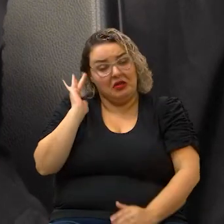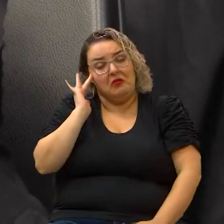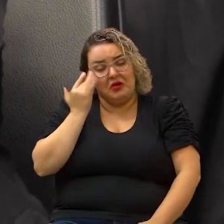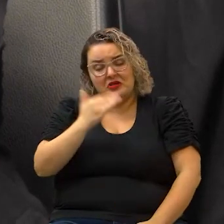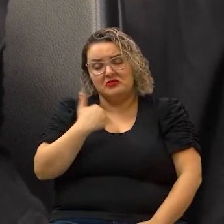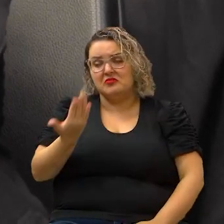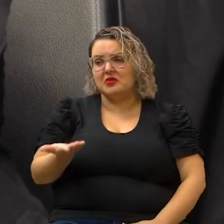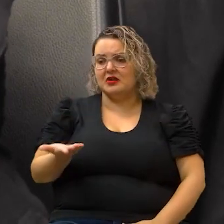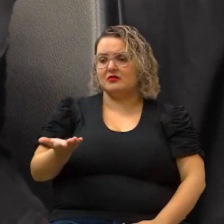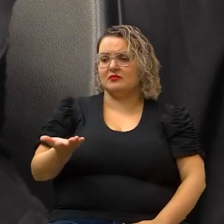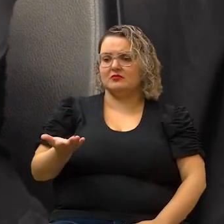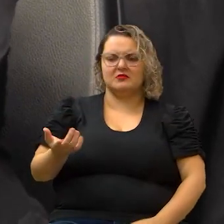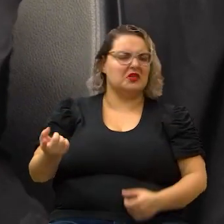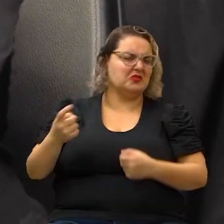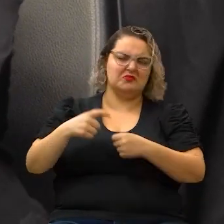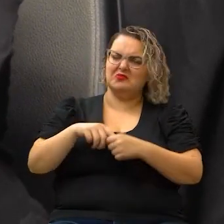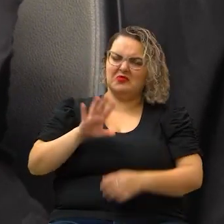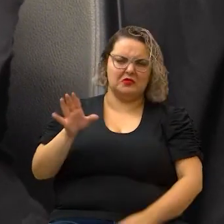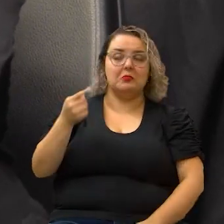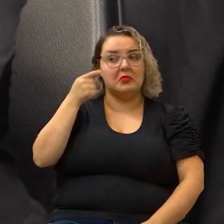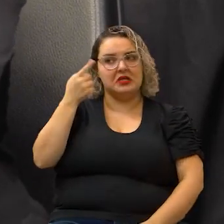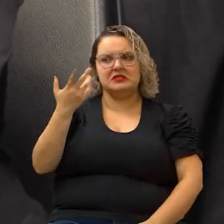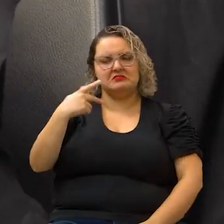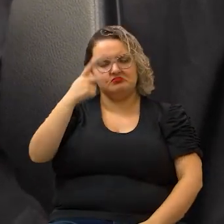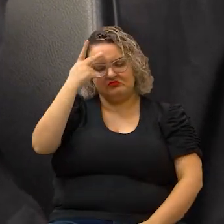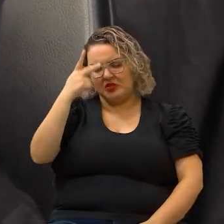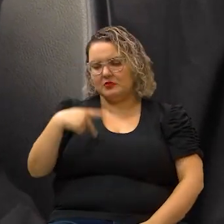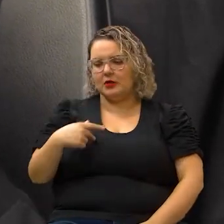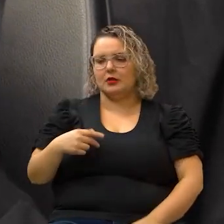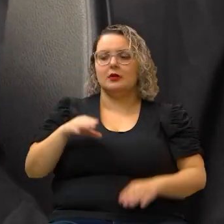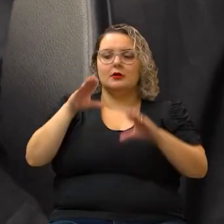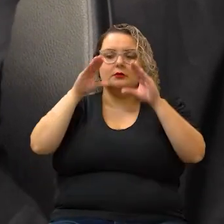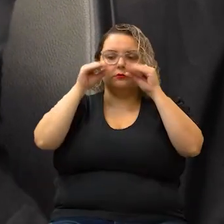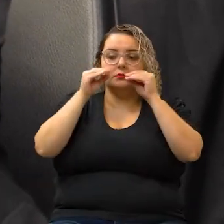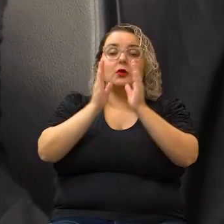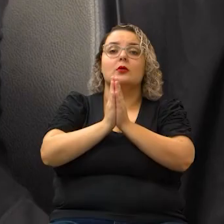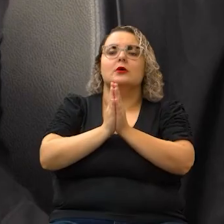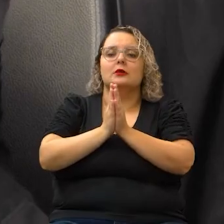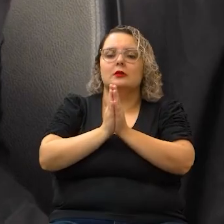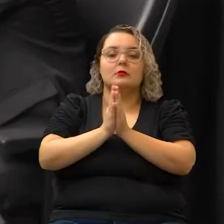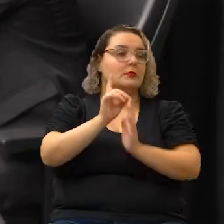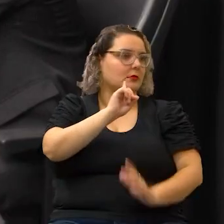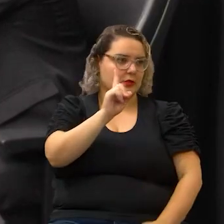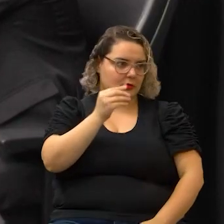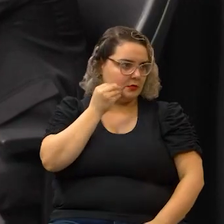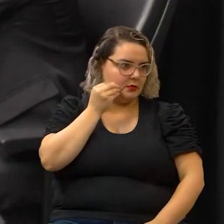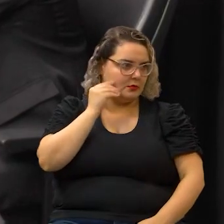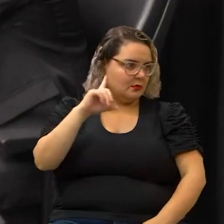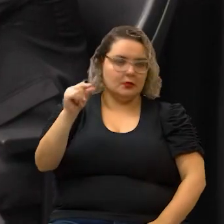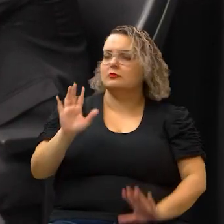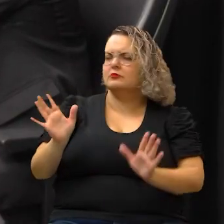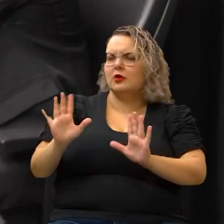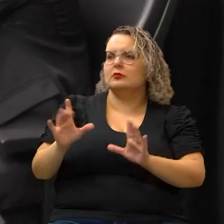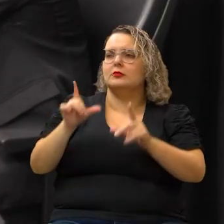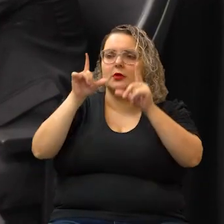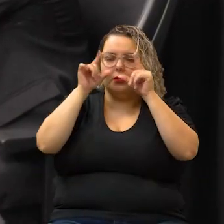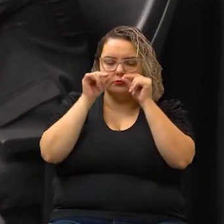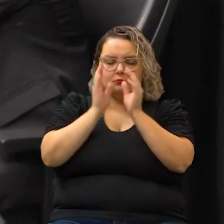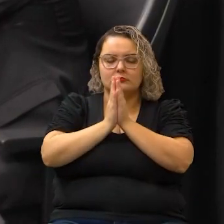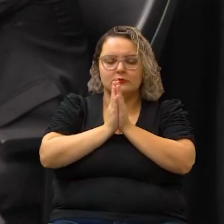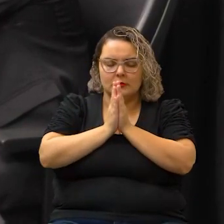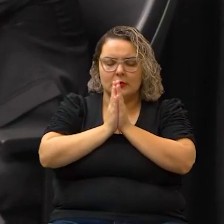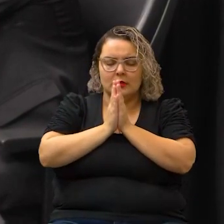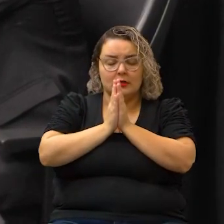eu vou partir, né? Sim. Eu falei, não volto mais. Pensei comigo. Fechei o olho mas e orei. Mas não tentou fugir? Não, eu fiz o contrário, eu fechei o